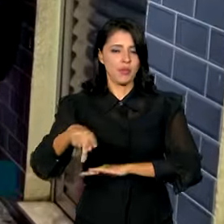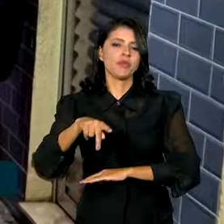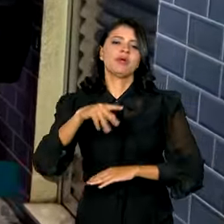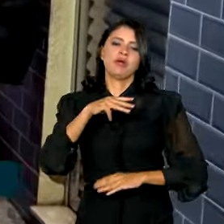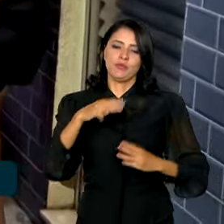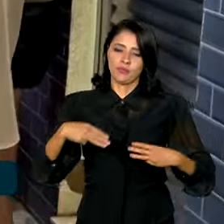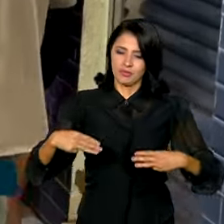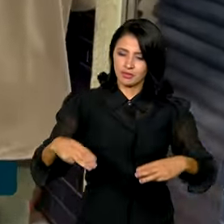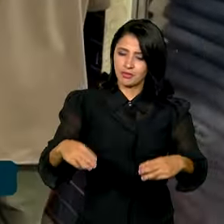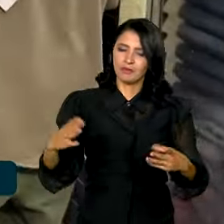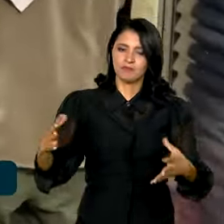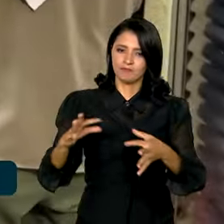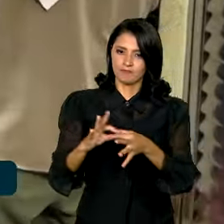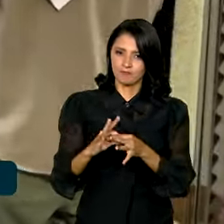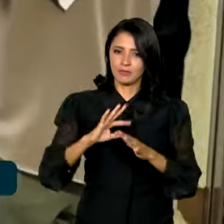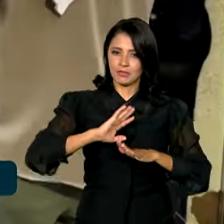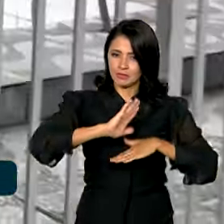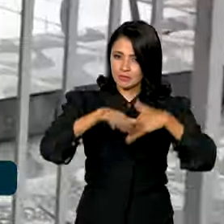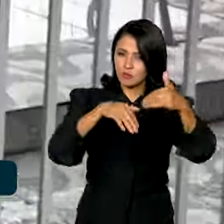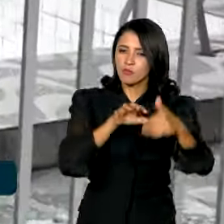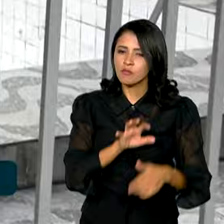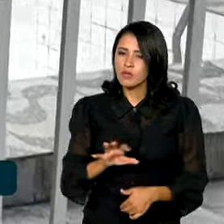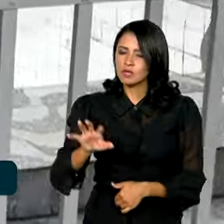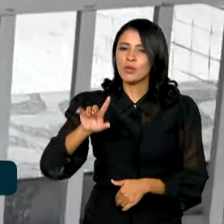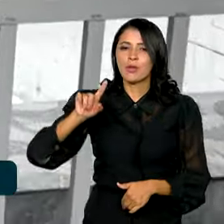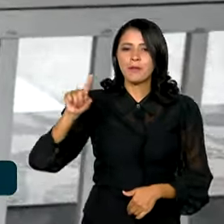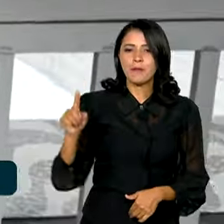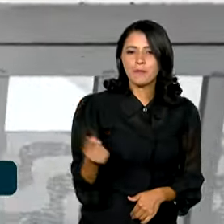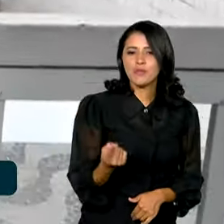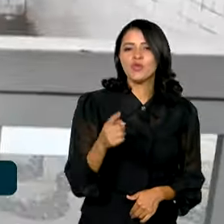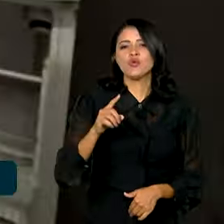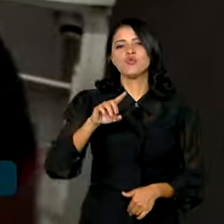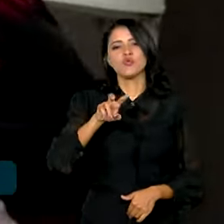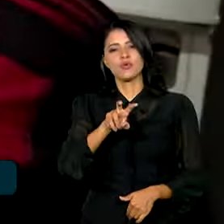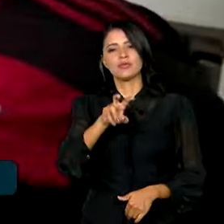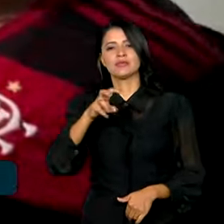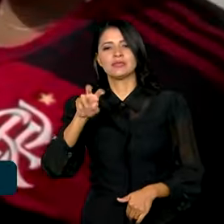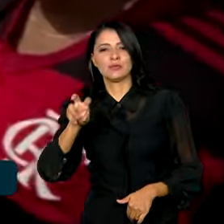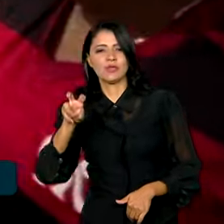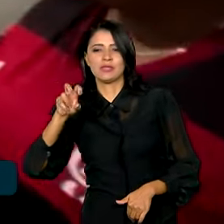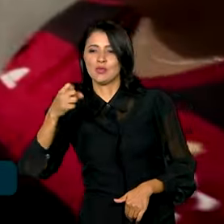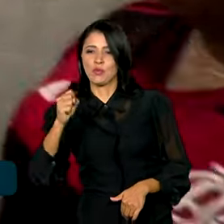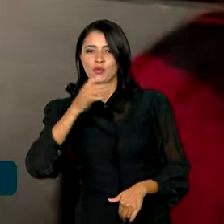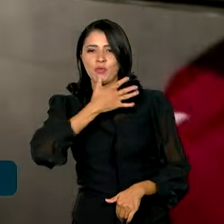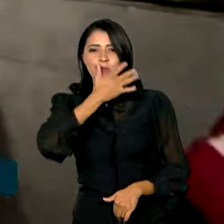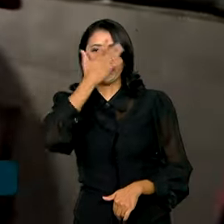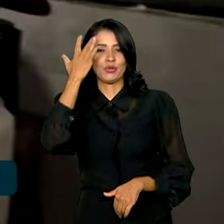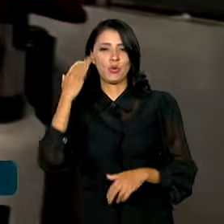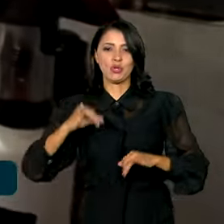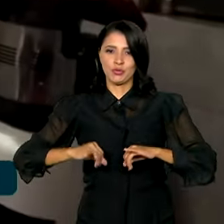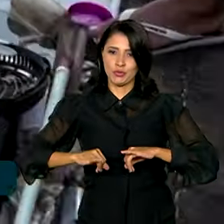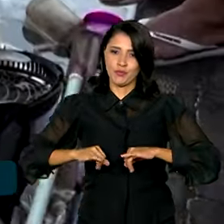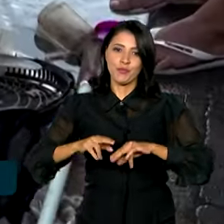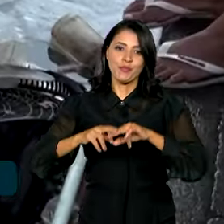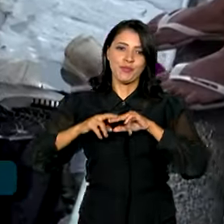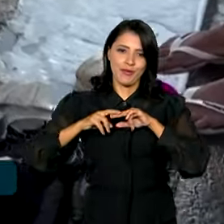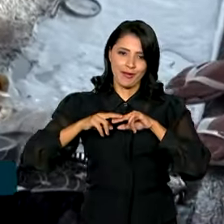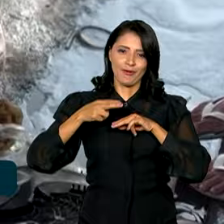Integração e do Desenvolvimento Regional, 1.558 pessoas foram afetadas pelas chuvas e